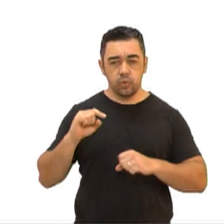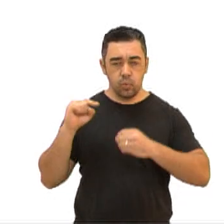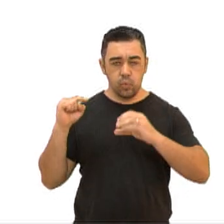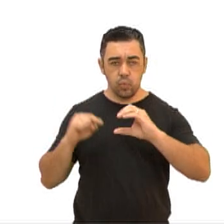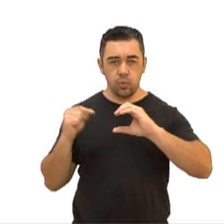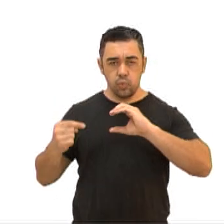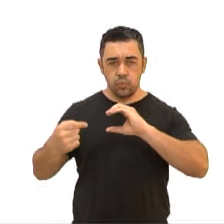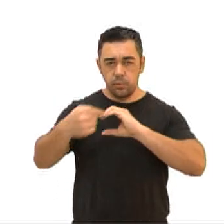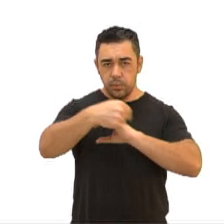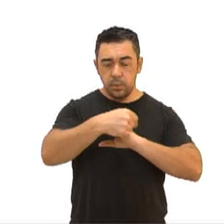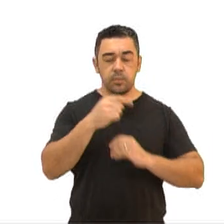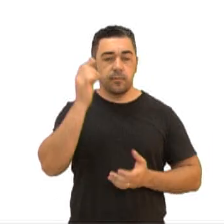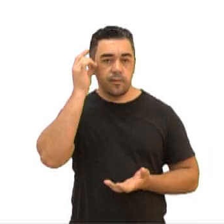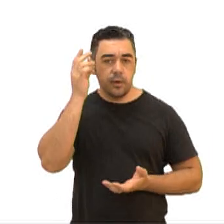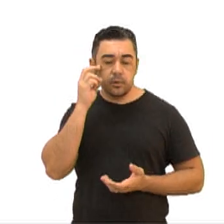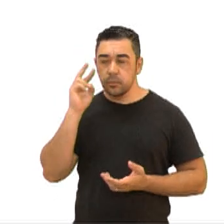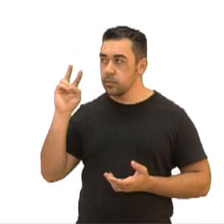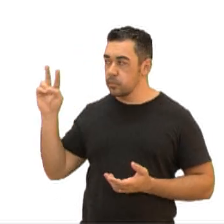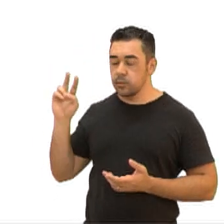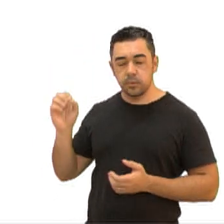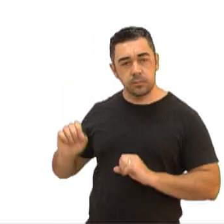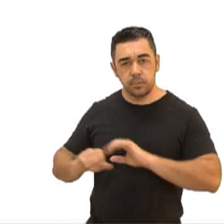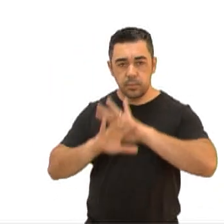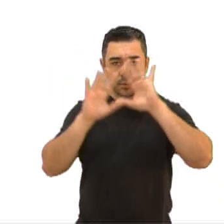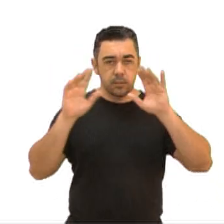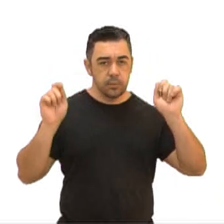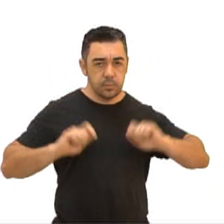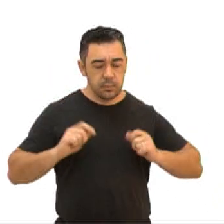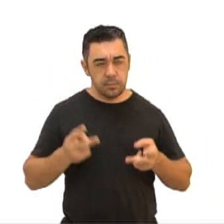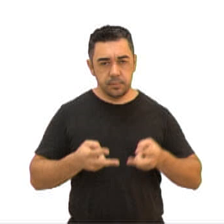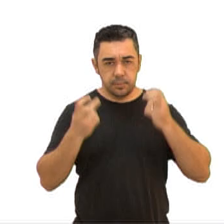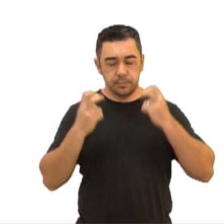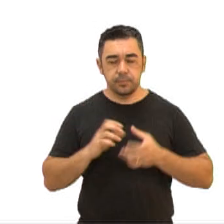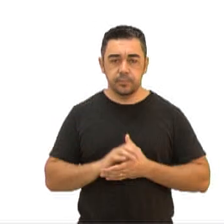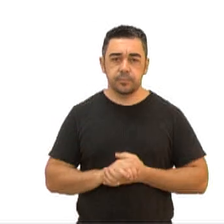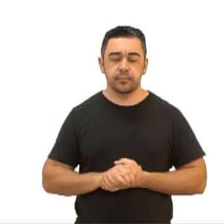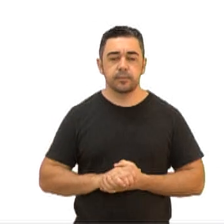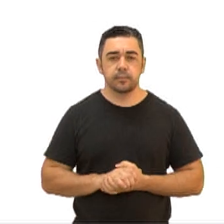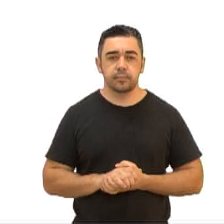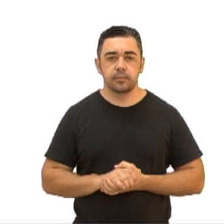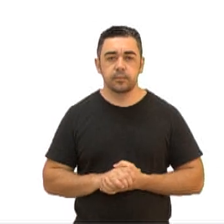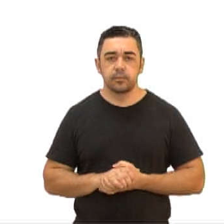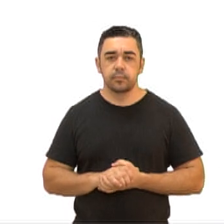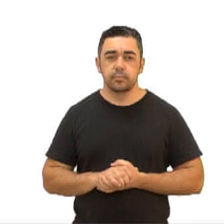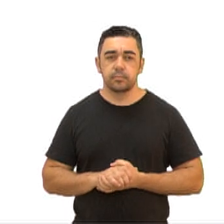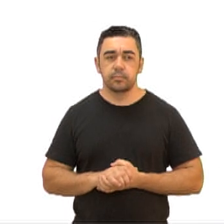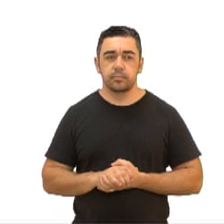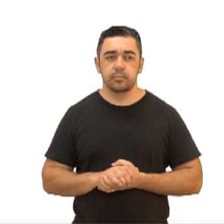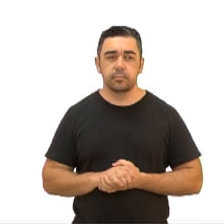percebe bem mais fácil, está mais claro para você enxergar a figura.